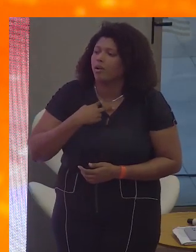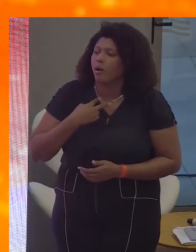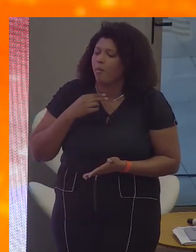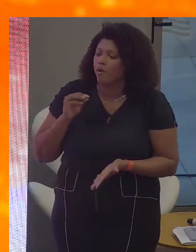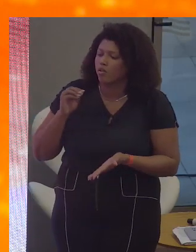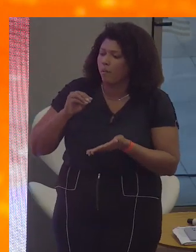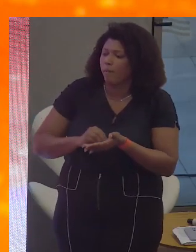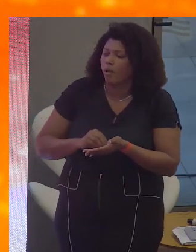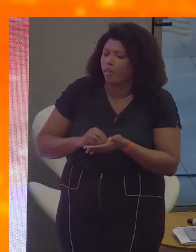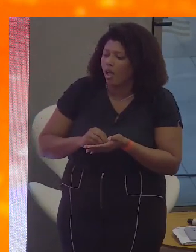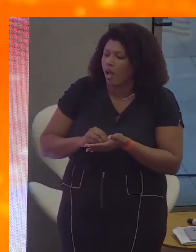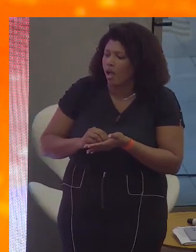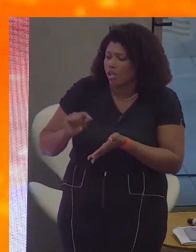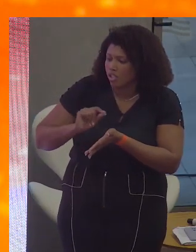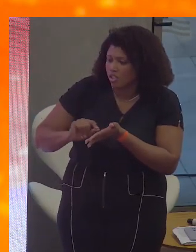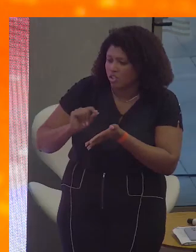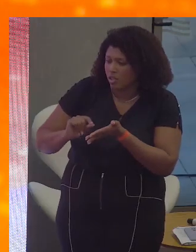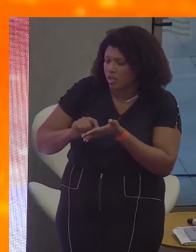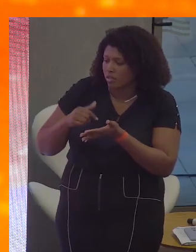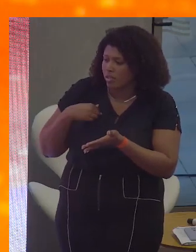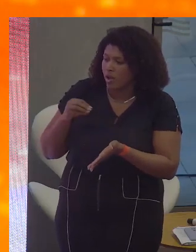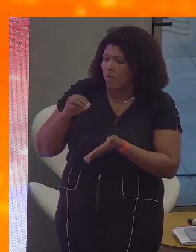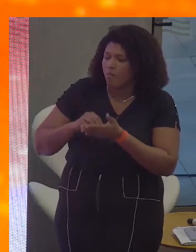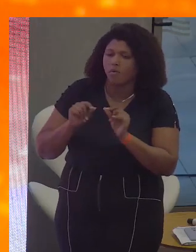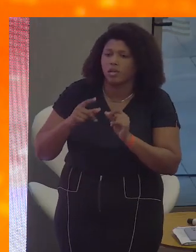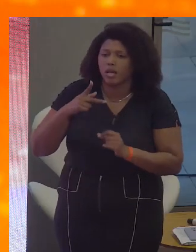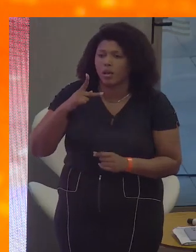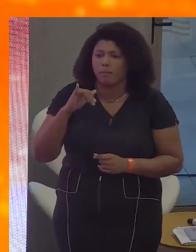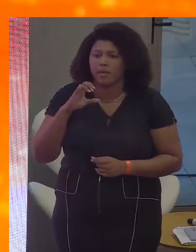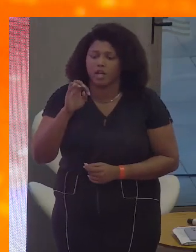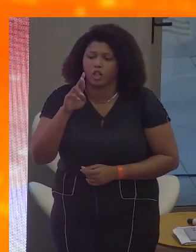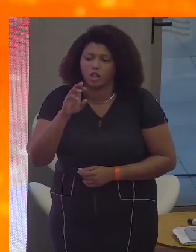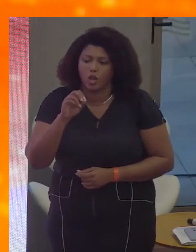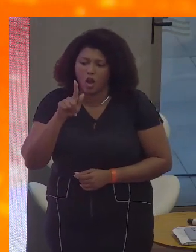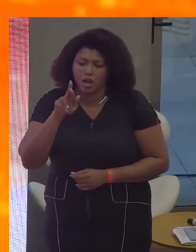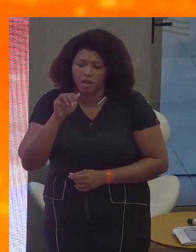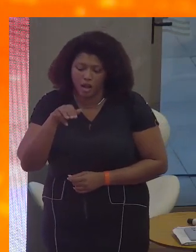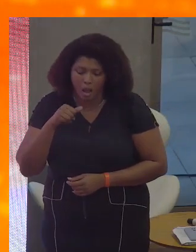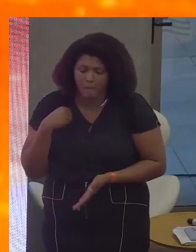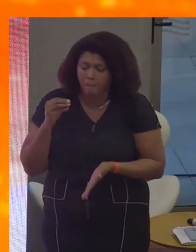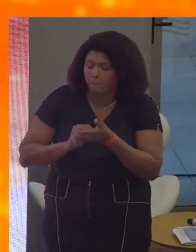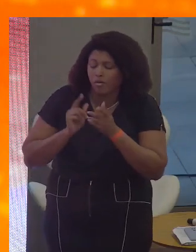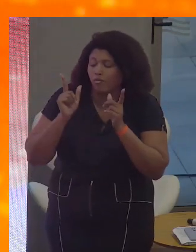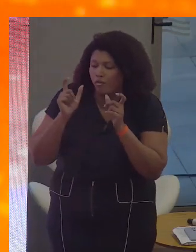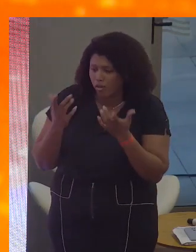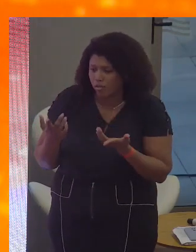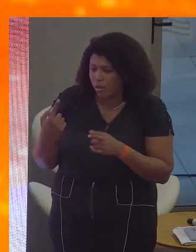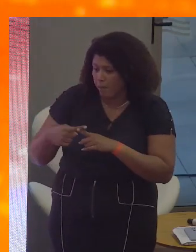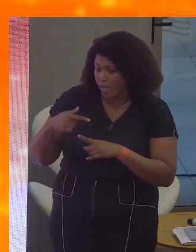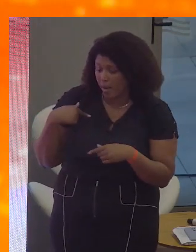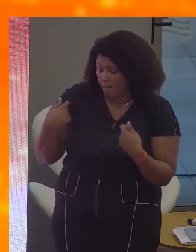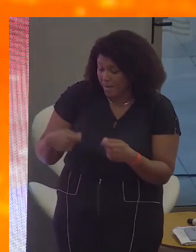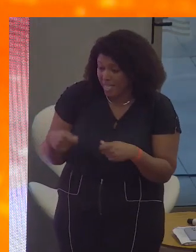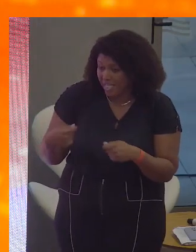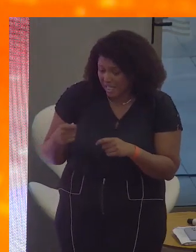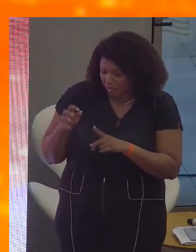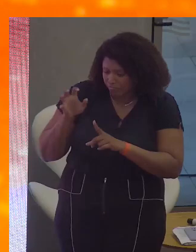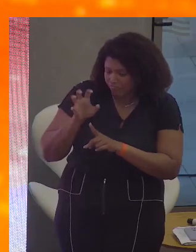a alegação por escrito, eu coloco um pictograma, eu coloco uma foto. Porque eu preciso